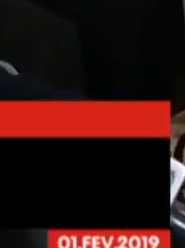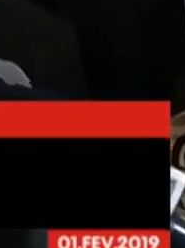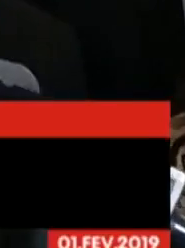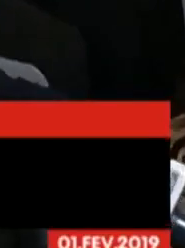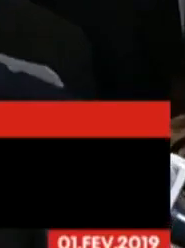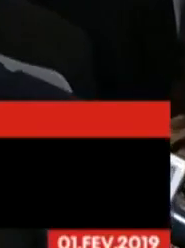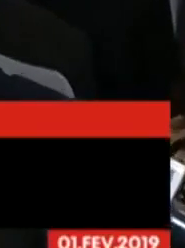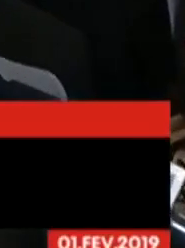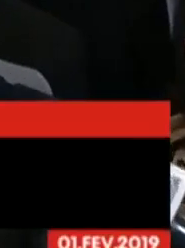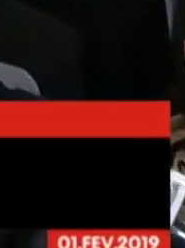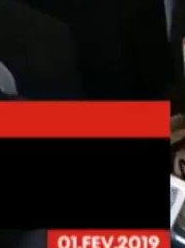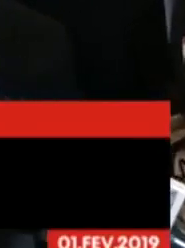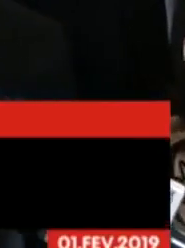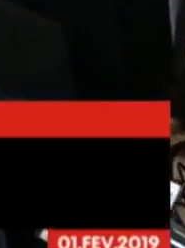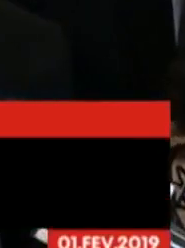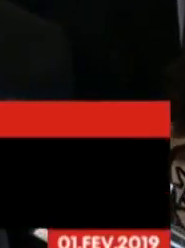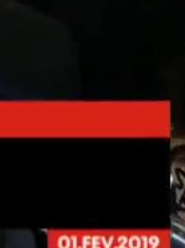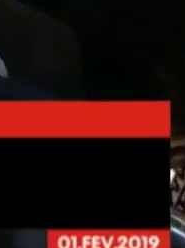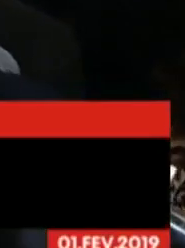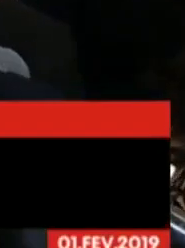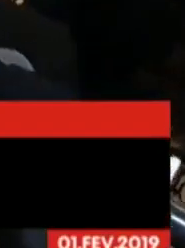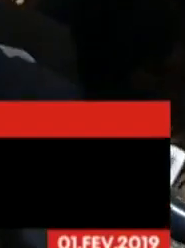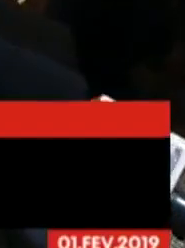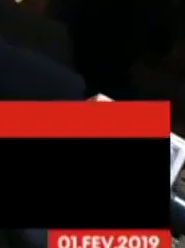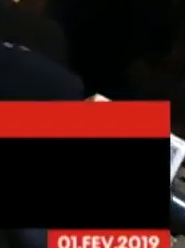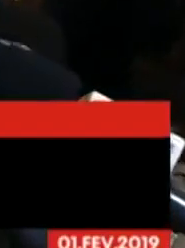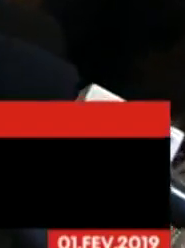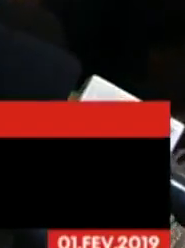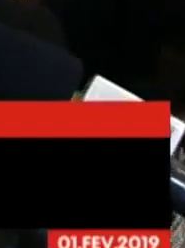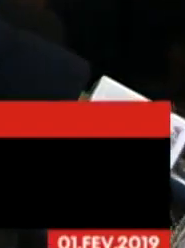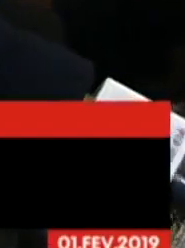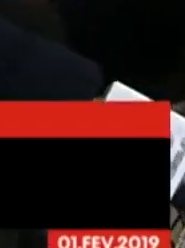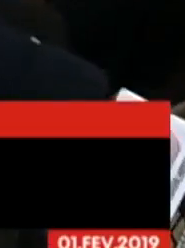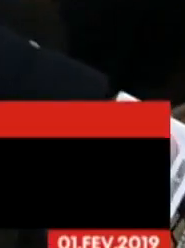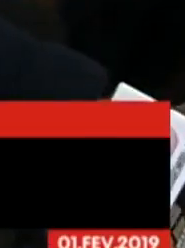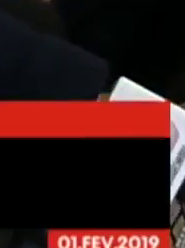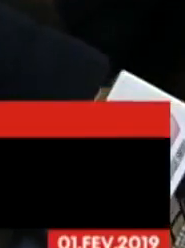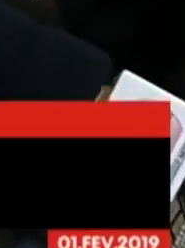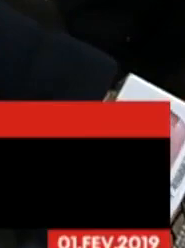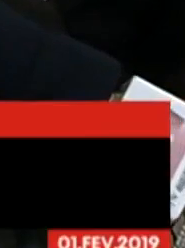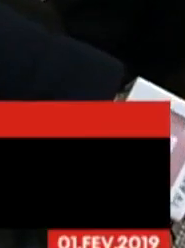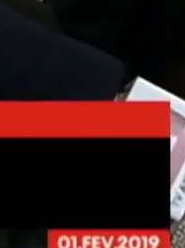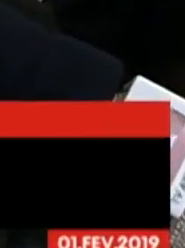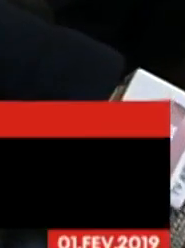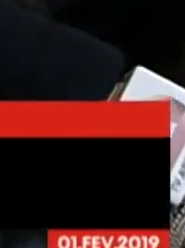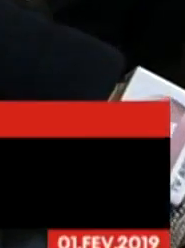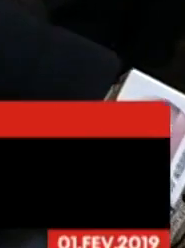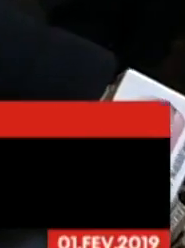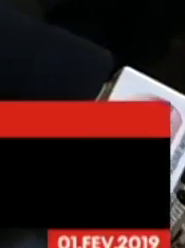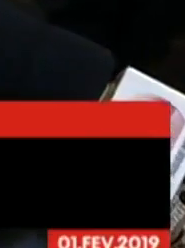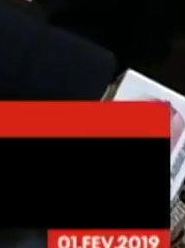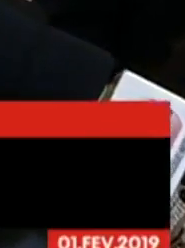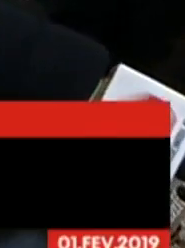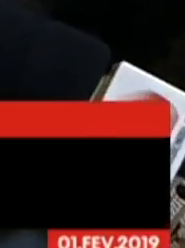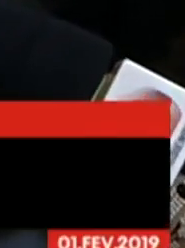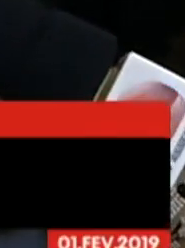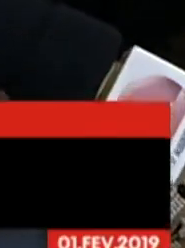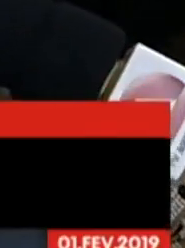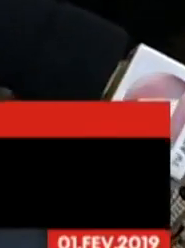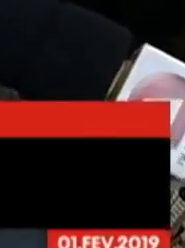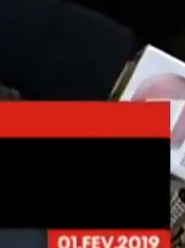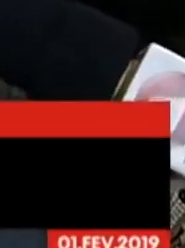Estado chegou a um ponto tão crítico que todos enxergam que tem de trabalhar unidos para